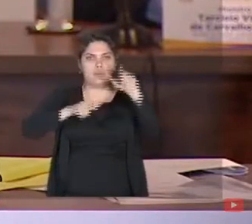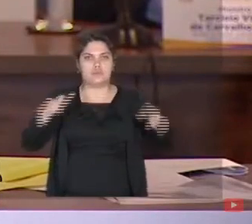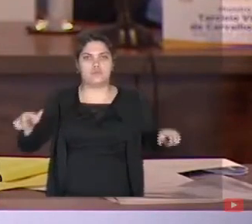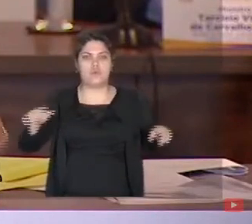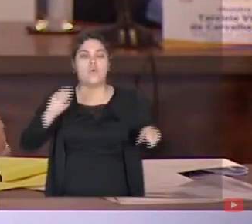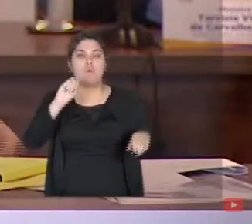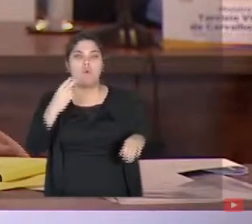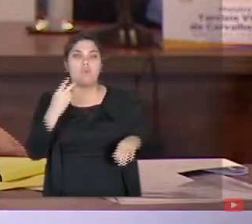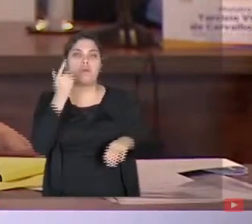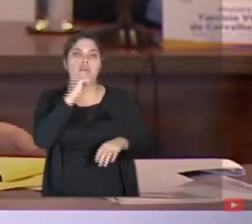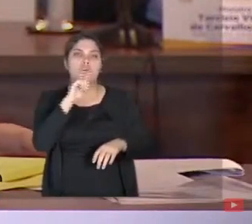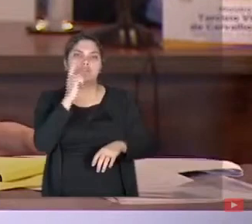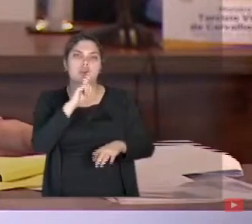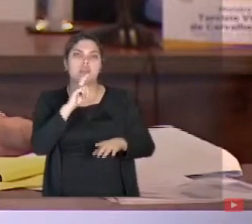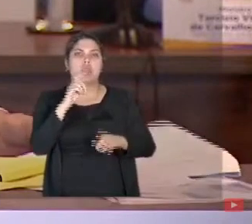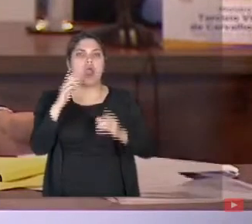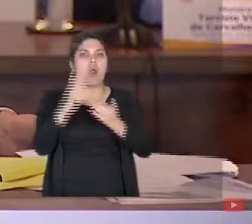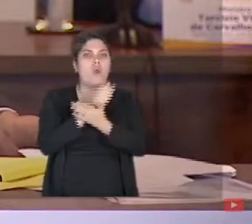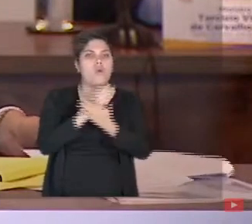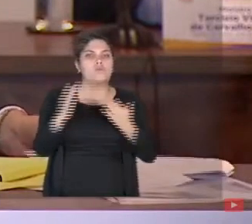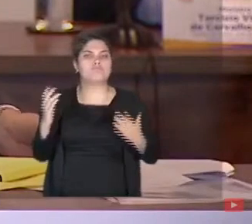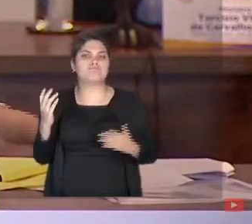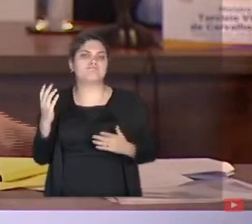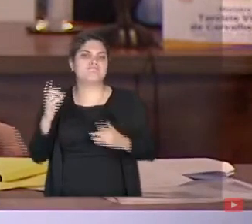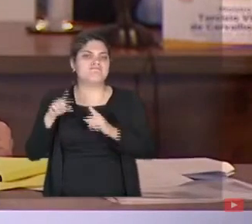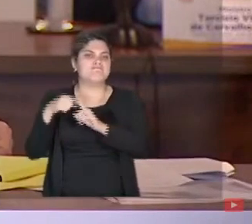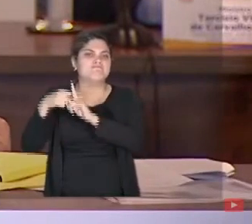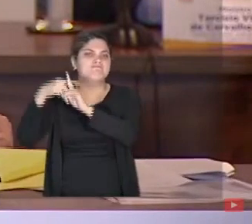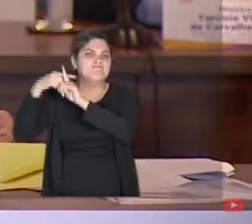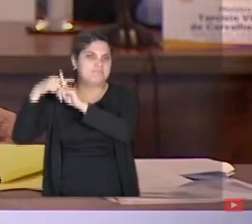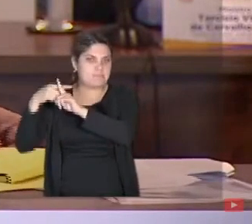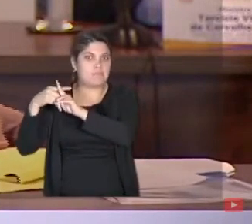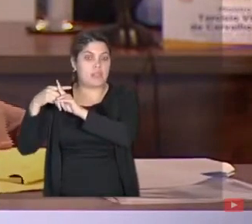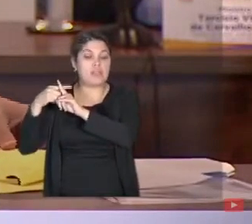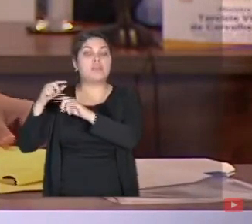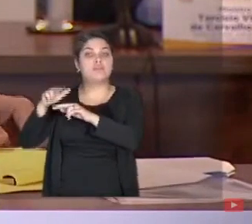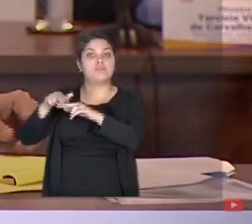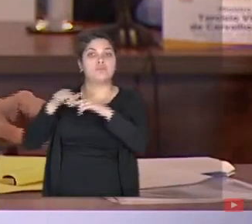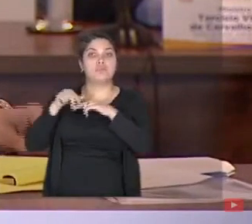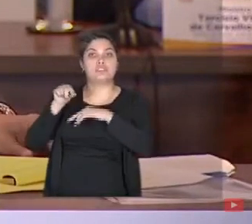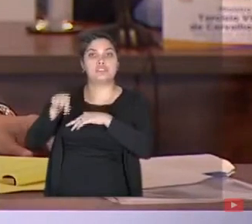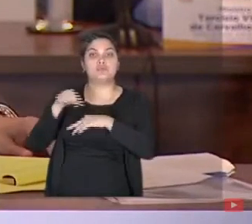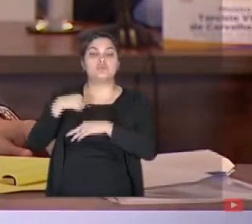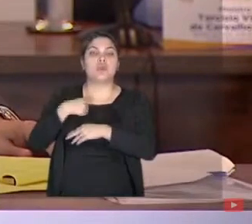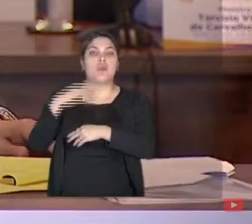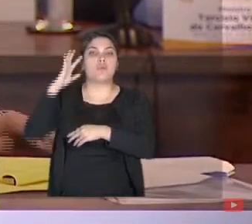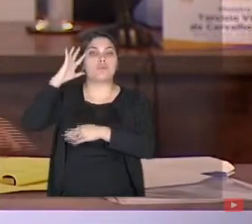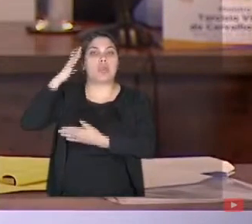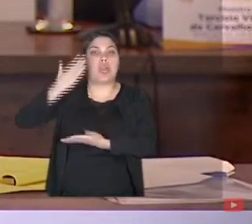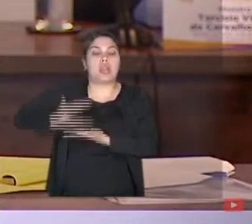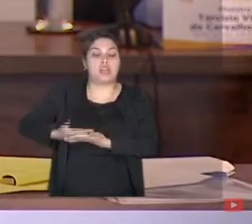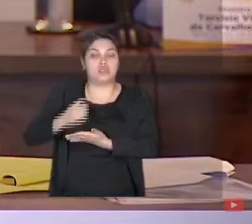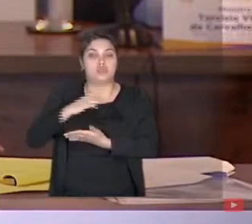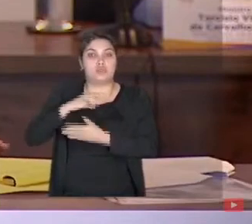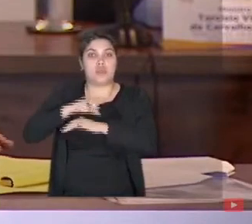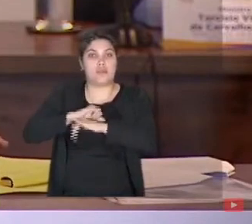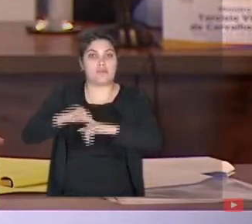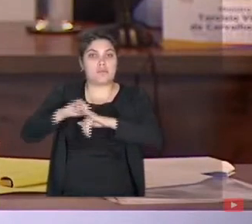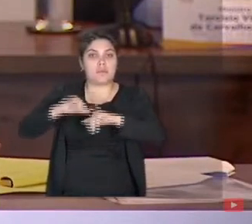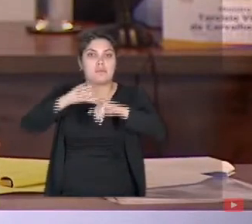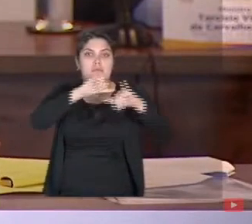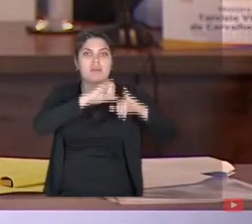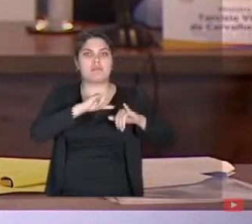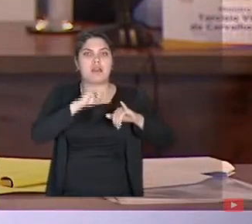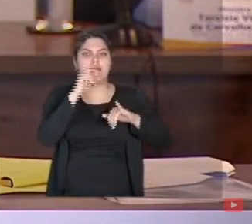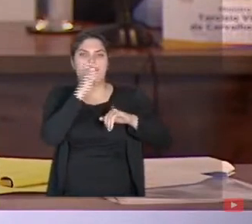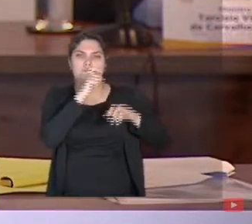obter algum tipo de benefício. Por esse critério, eu acho que a circulação de fake